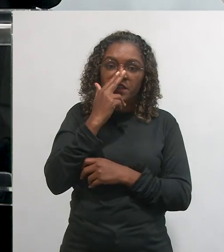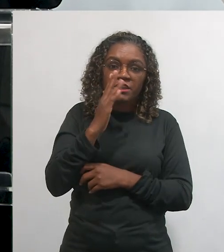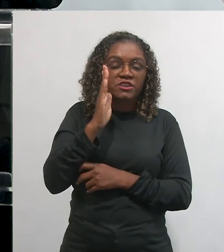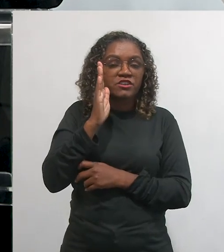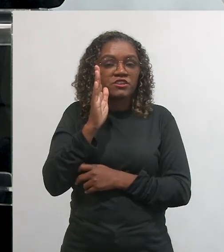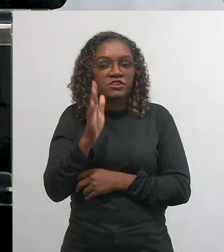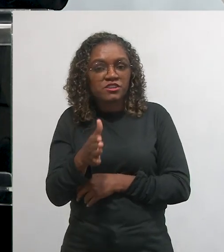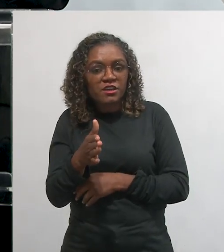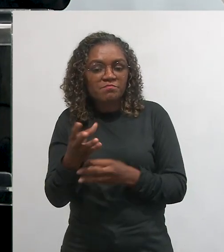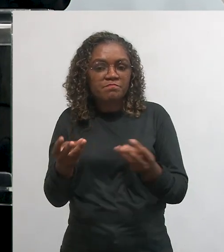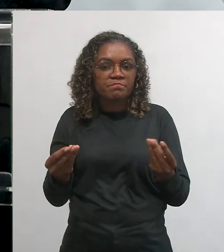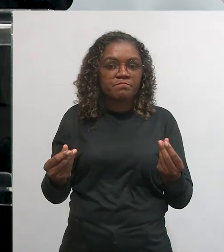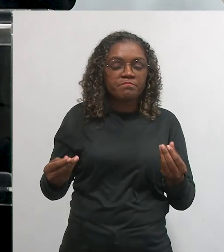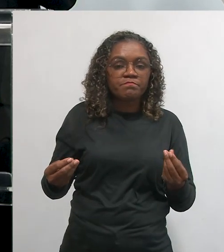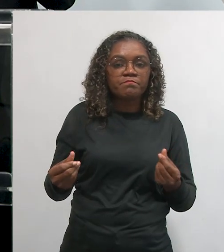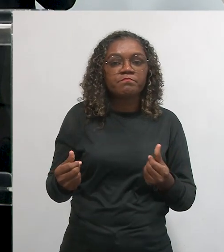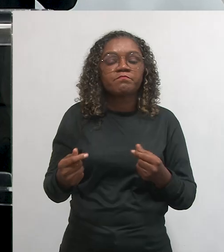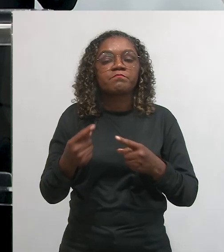pouco saturada.